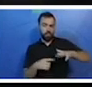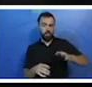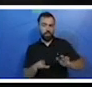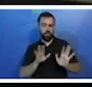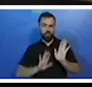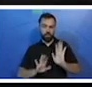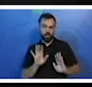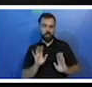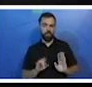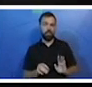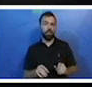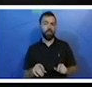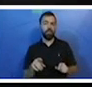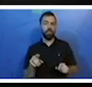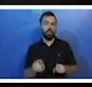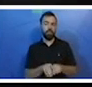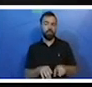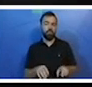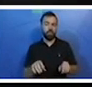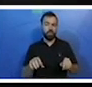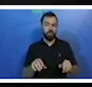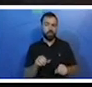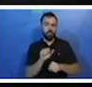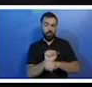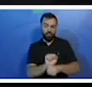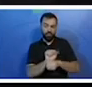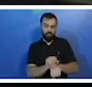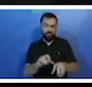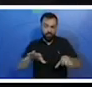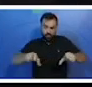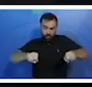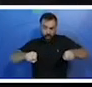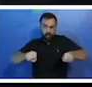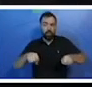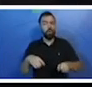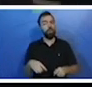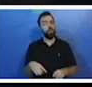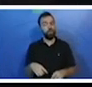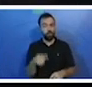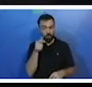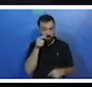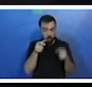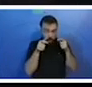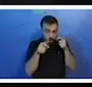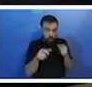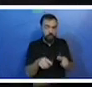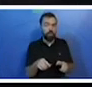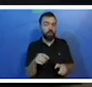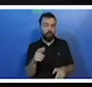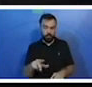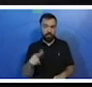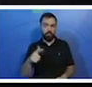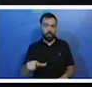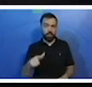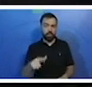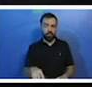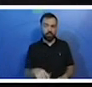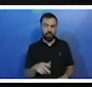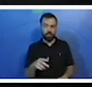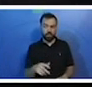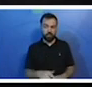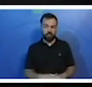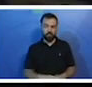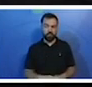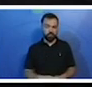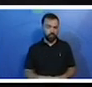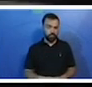são fundamentais. Então, bicicleta parada, ela é assim como o nosso corpo. Bicicleta parada, ela também estraga. Então, se o nosso corpo não se movimenta, o nosso